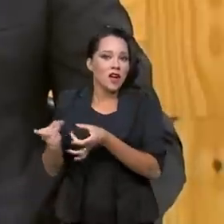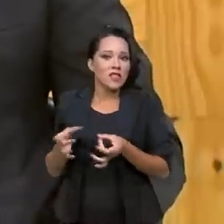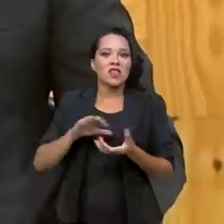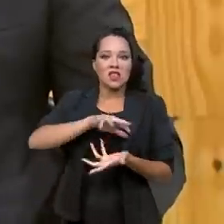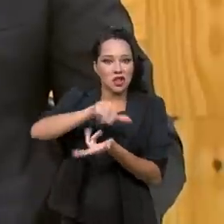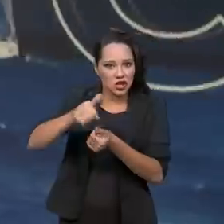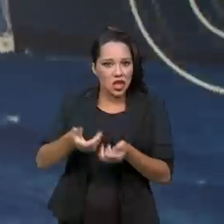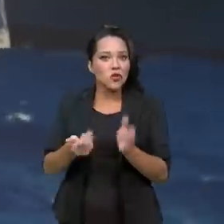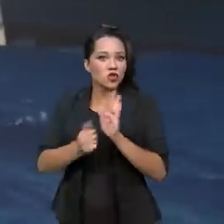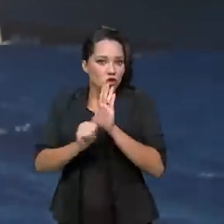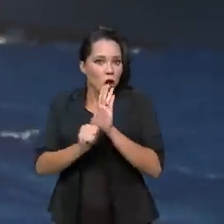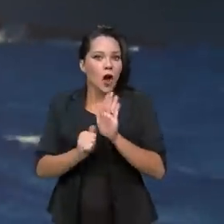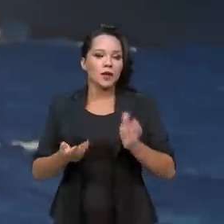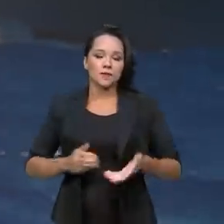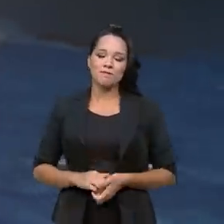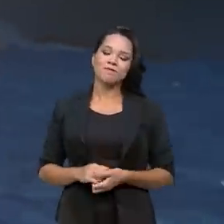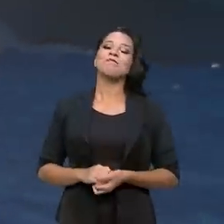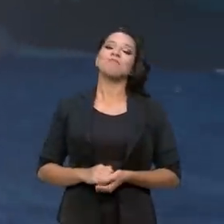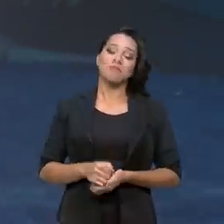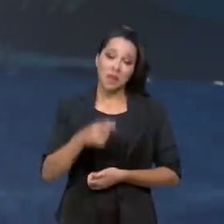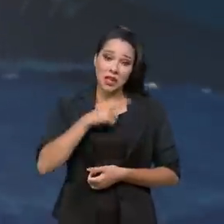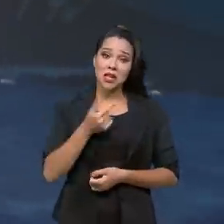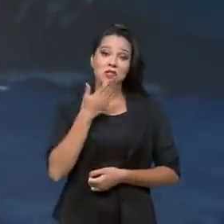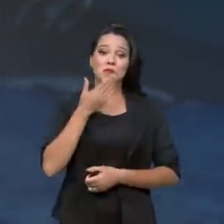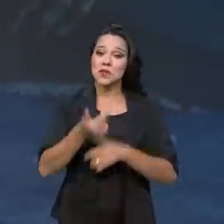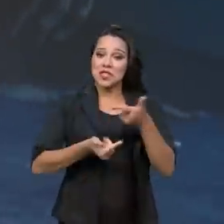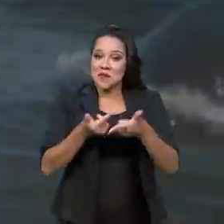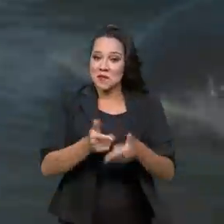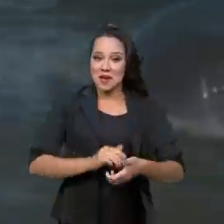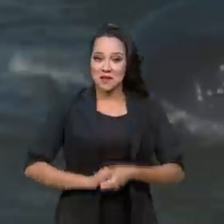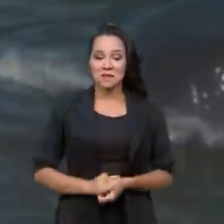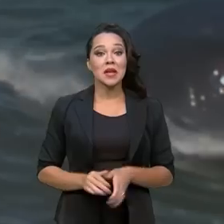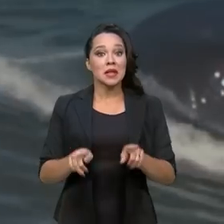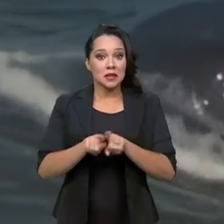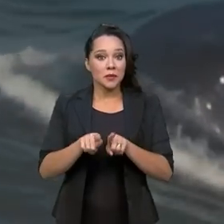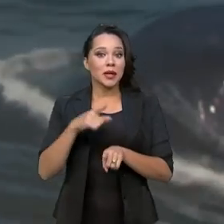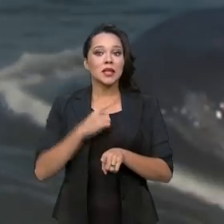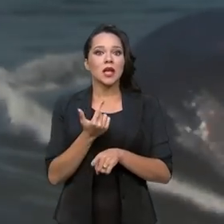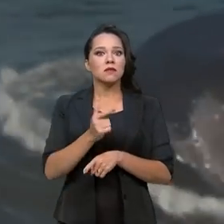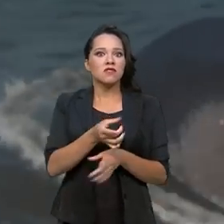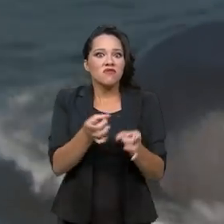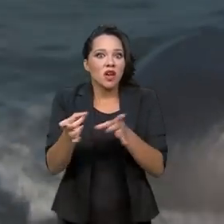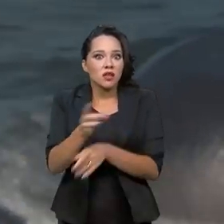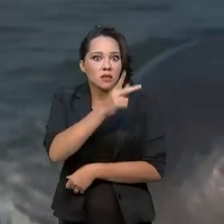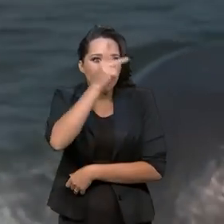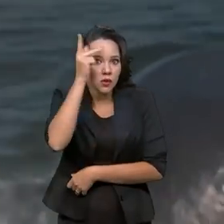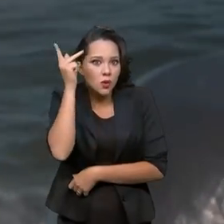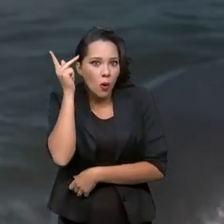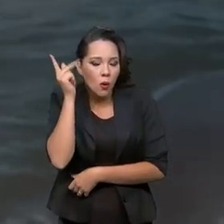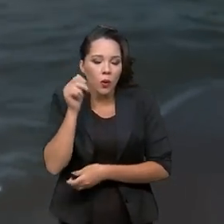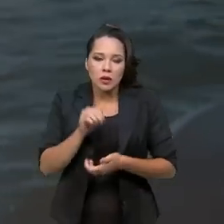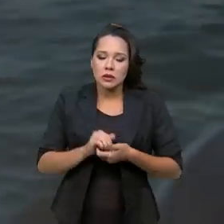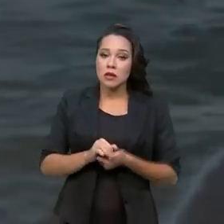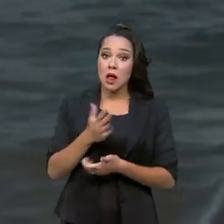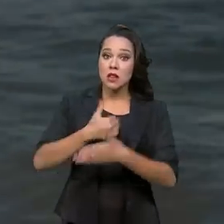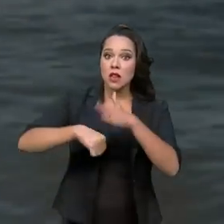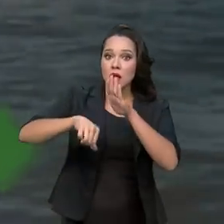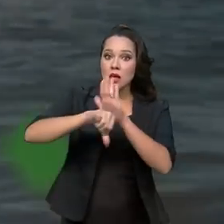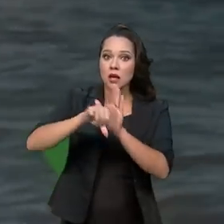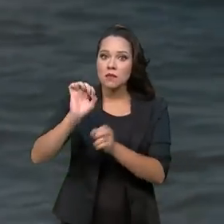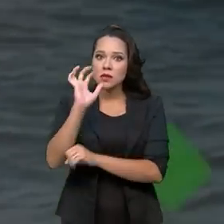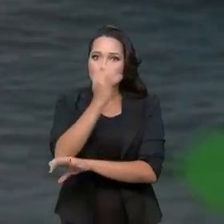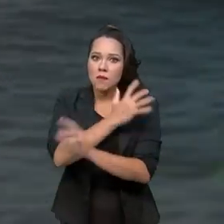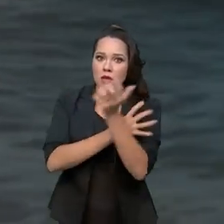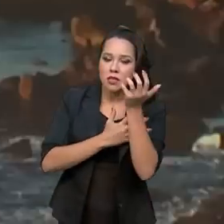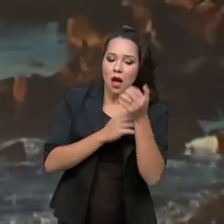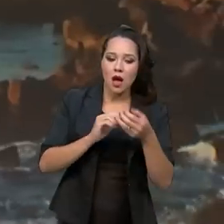internacional de drogas. Então, nós temos esse tipo de atuação. Existe também tráfico de pessoas, existe também crimes ambientais,